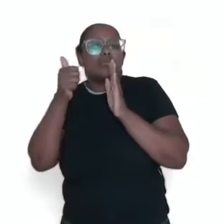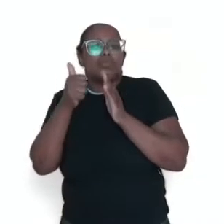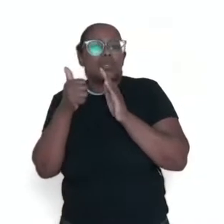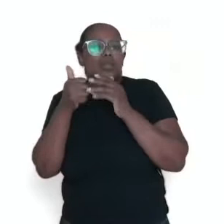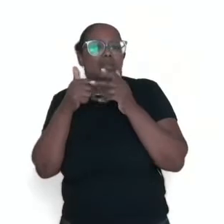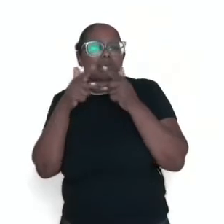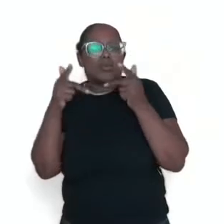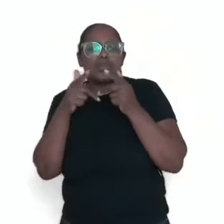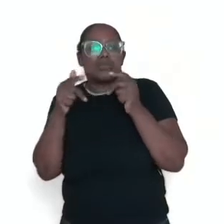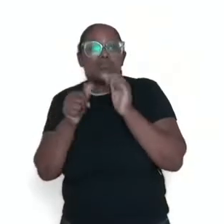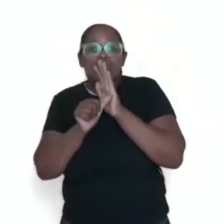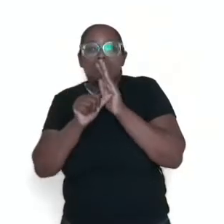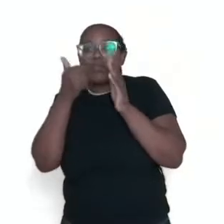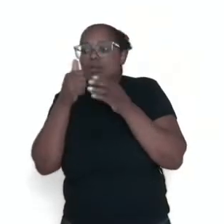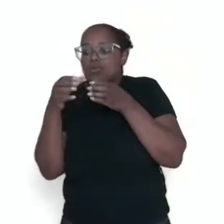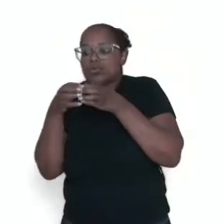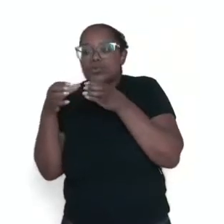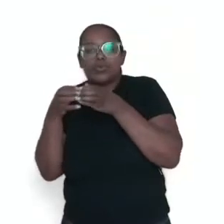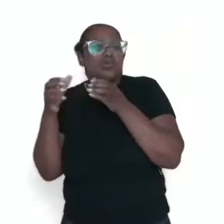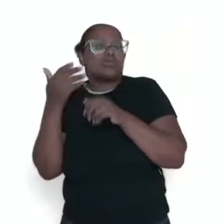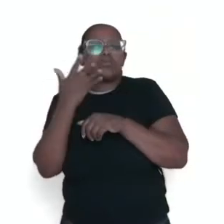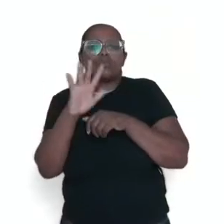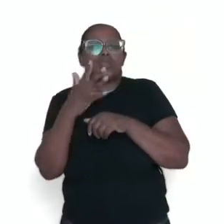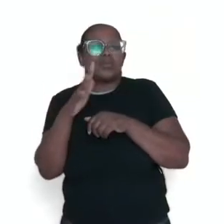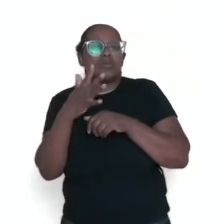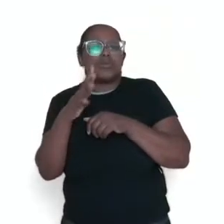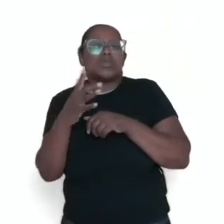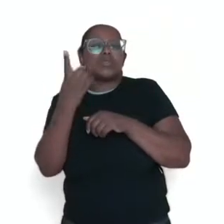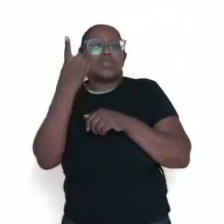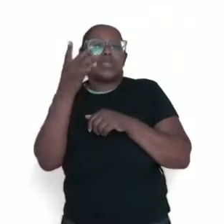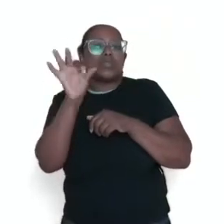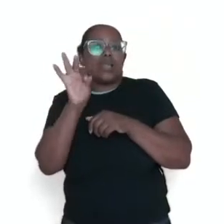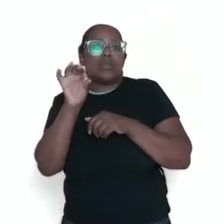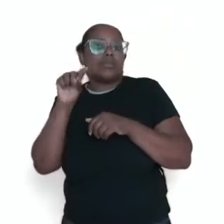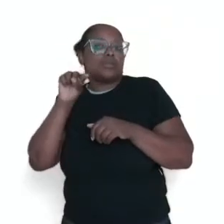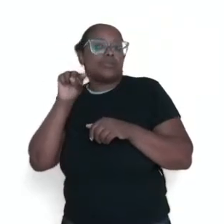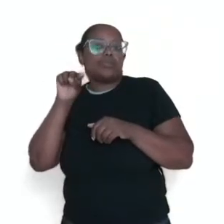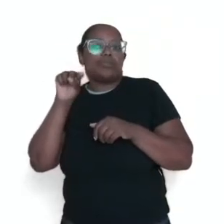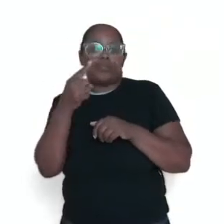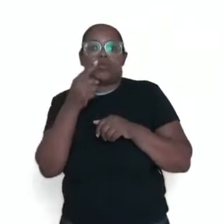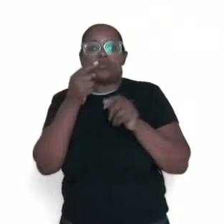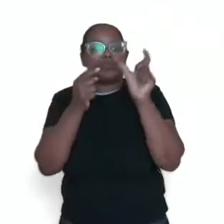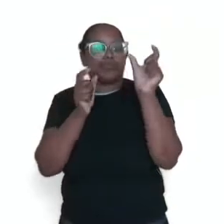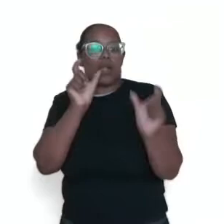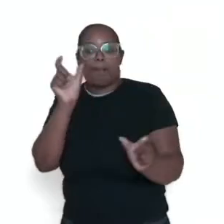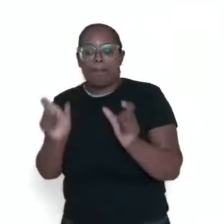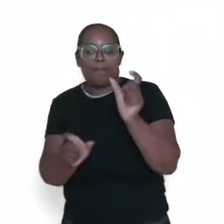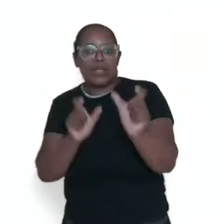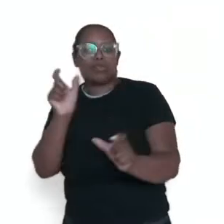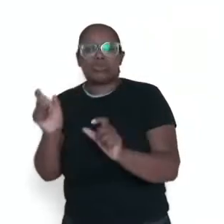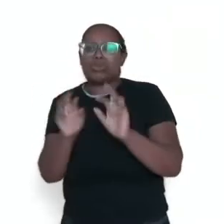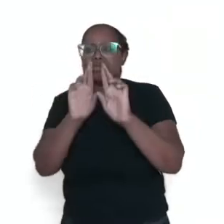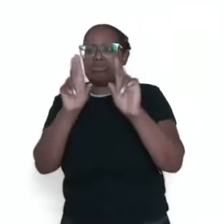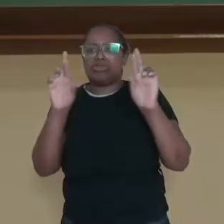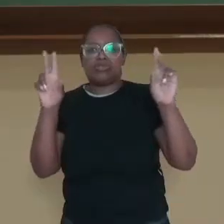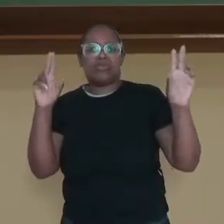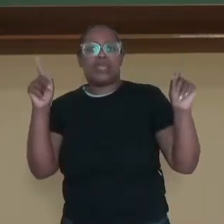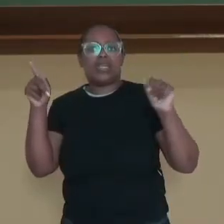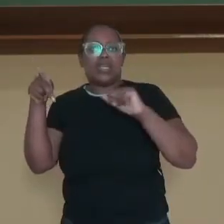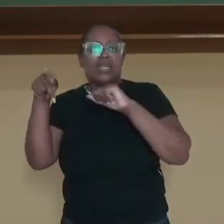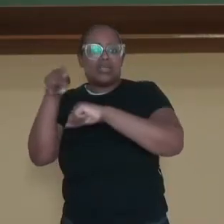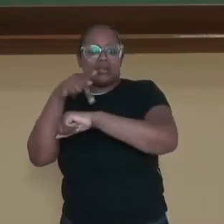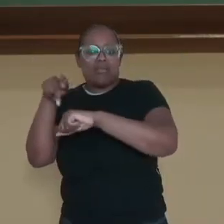eletrônico em larga escala, com aproximadamente 10 mil participantes de várias partes dos Estados Unidos. O